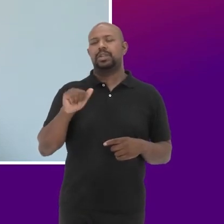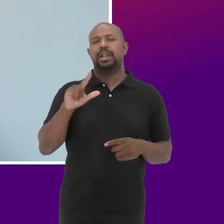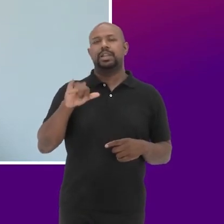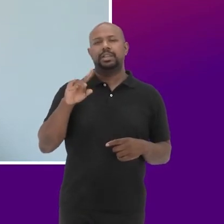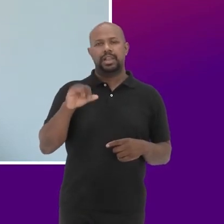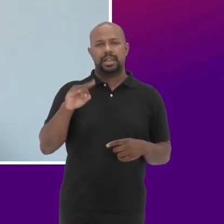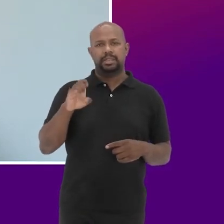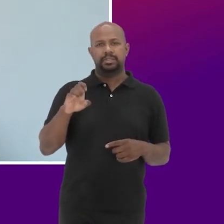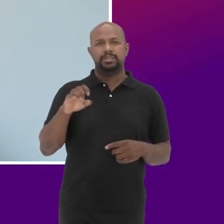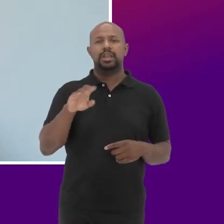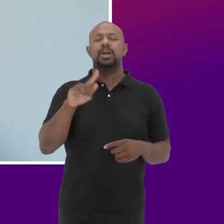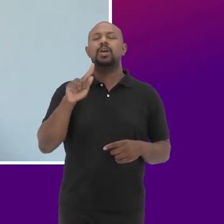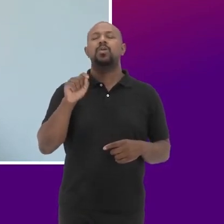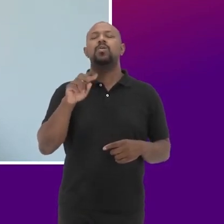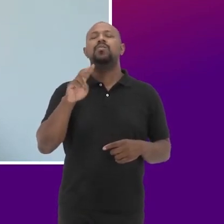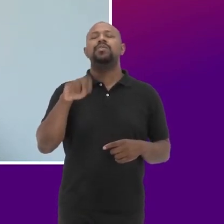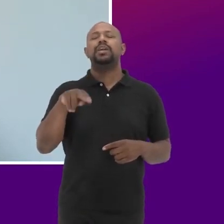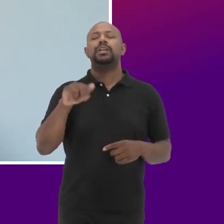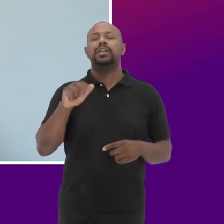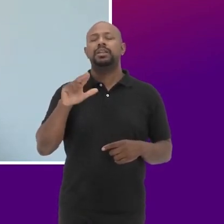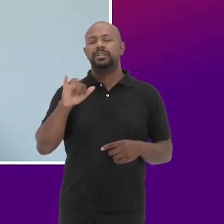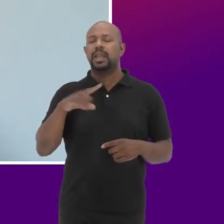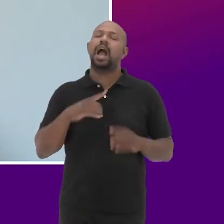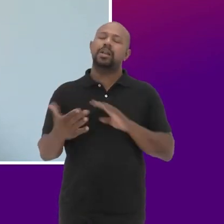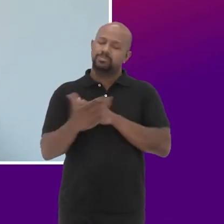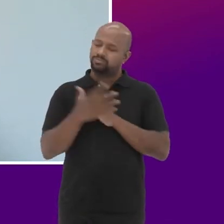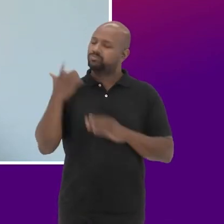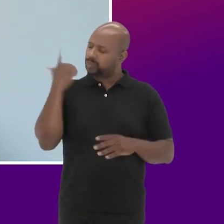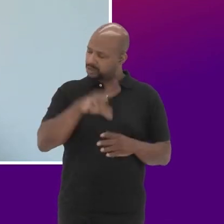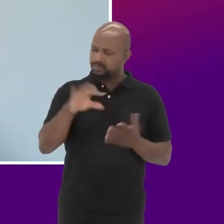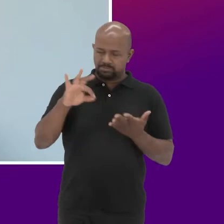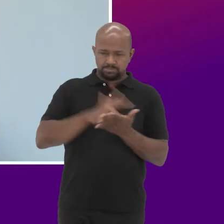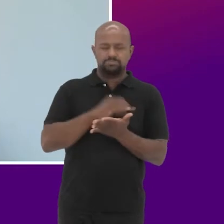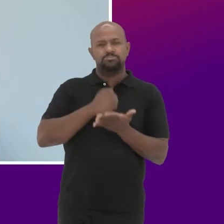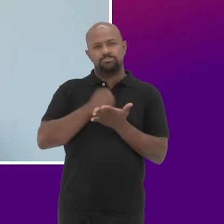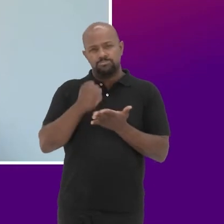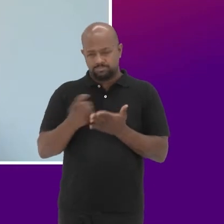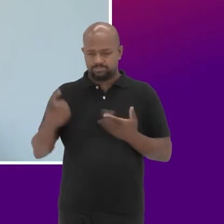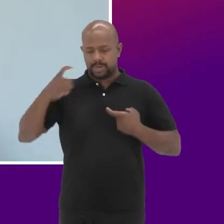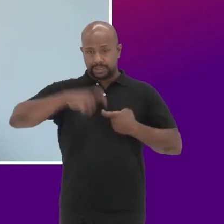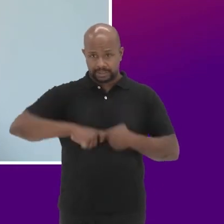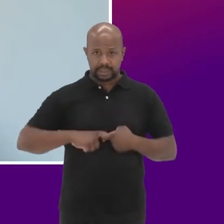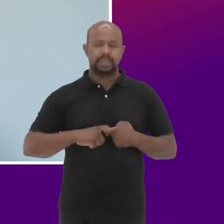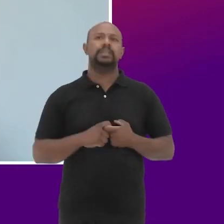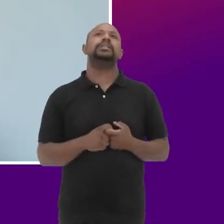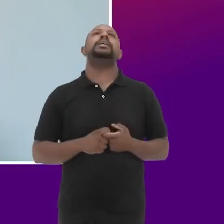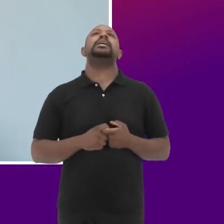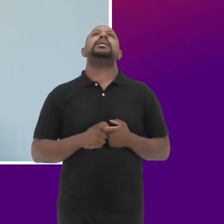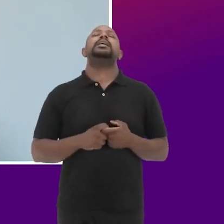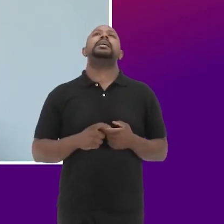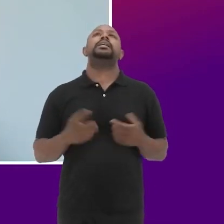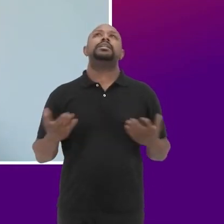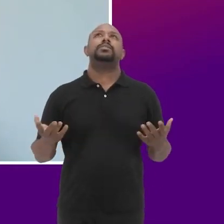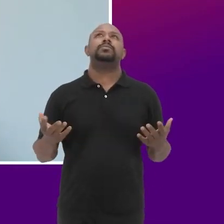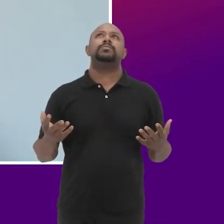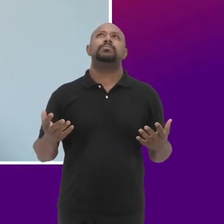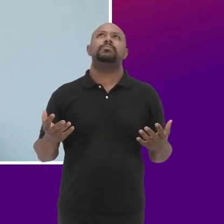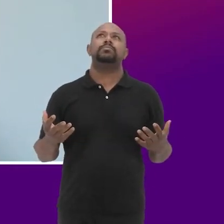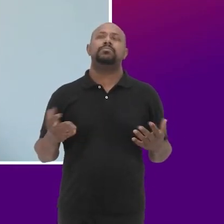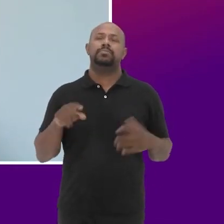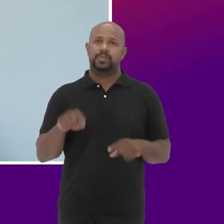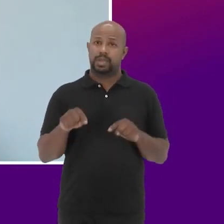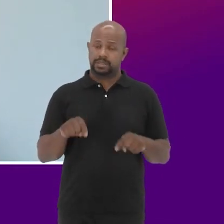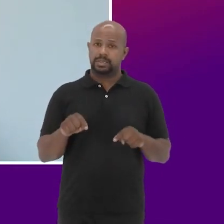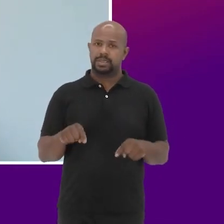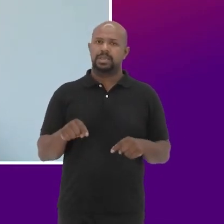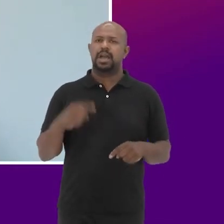essa governança, isso ajuda a nos credenciar a ser um ente de formação de parcerias, né? Então,